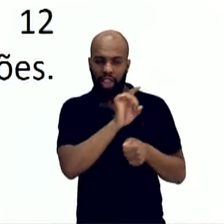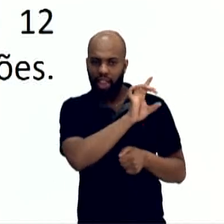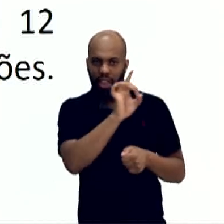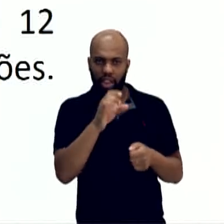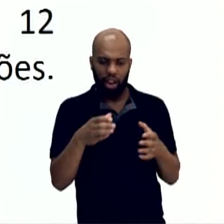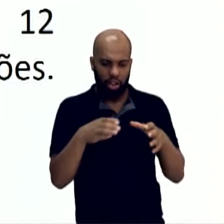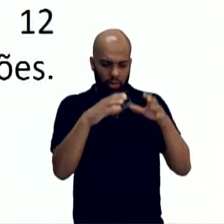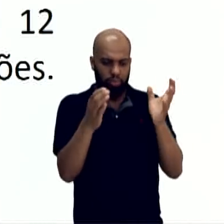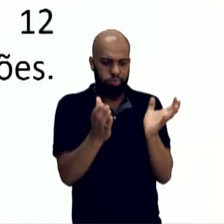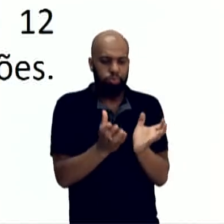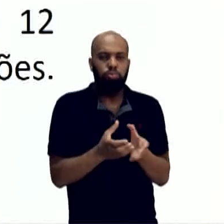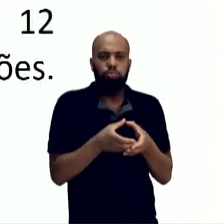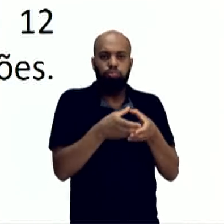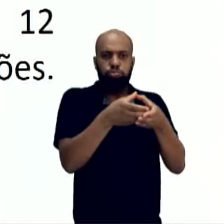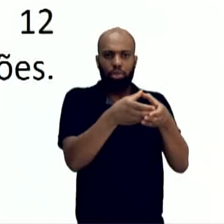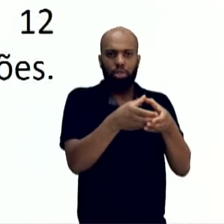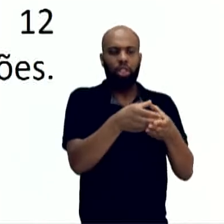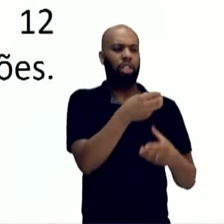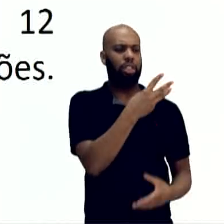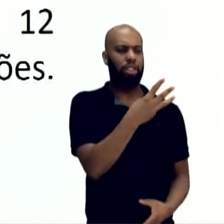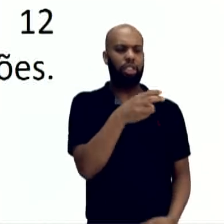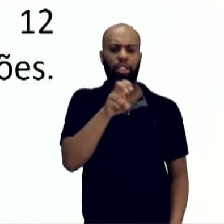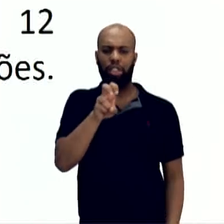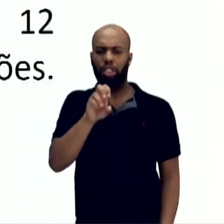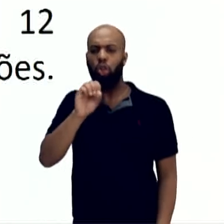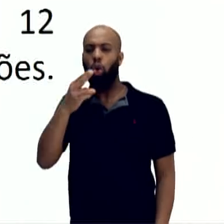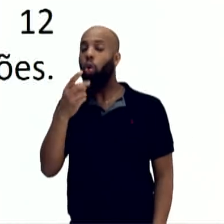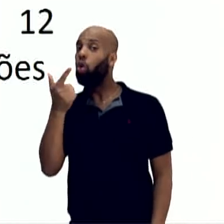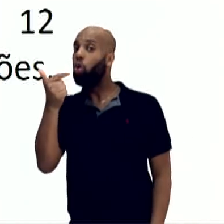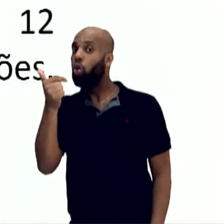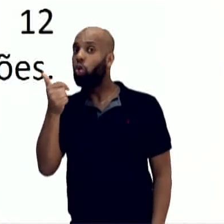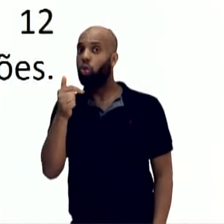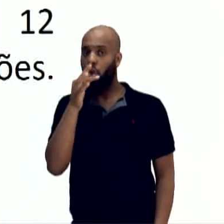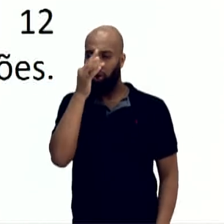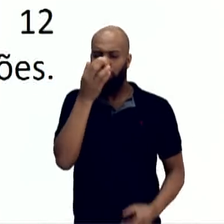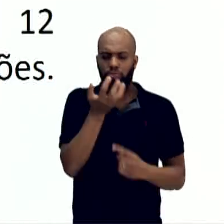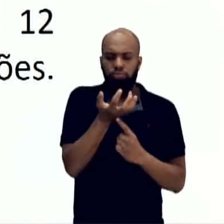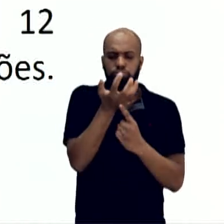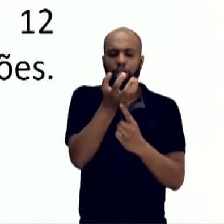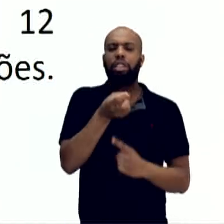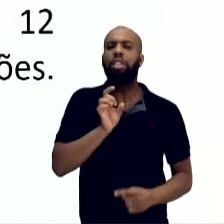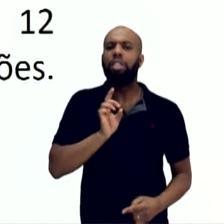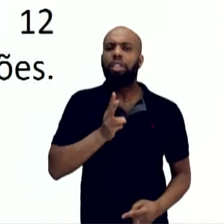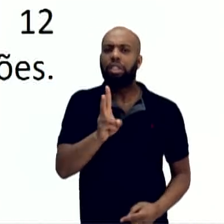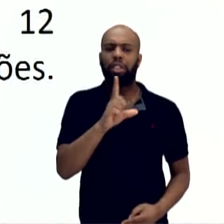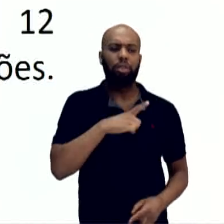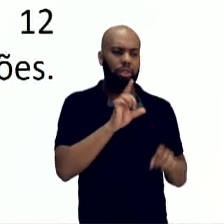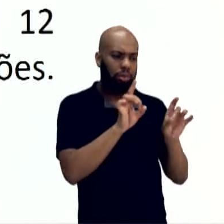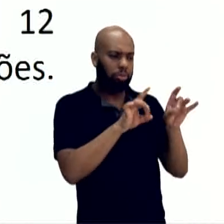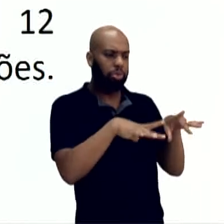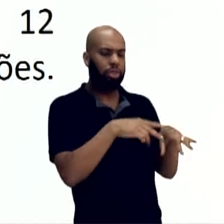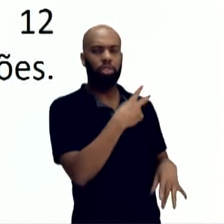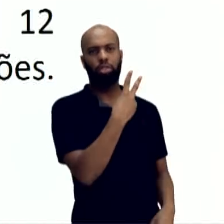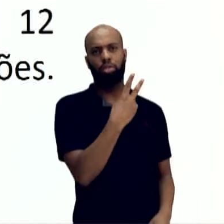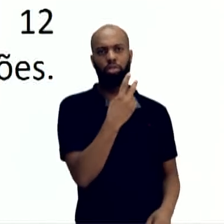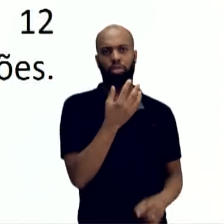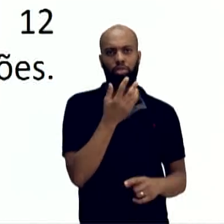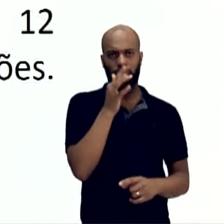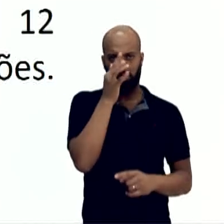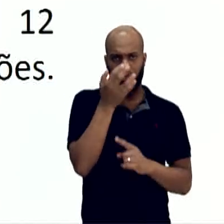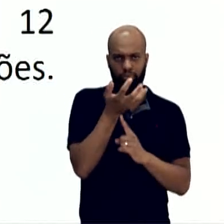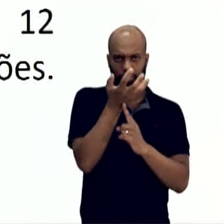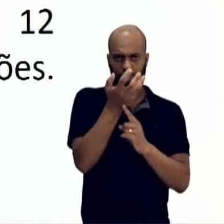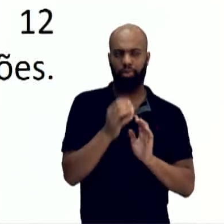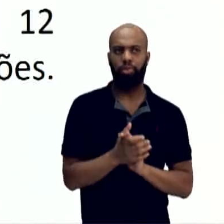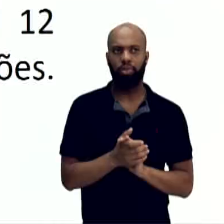ramalhete 3, 5 ou 12 botões de rosa, sempre sobrariam 2 botões.